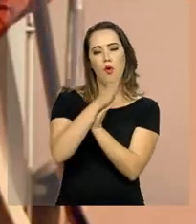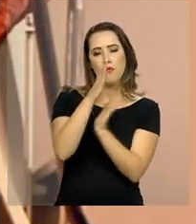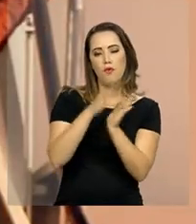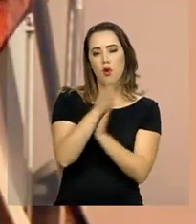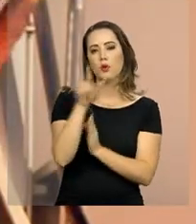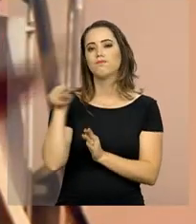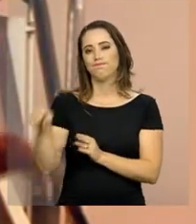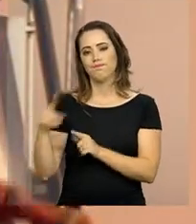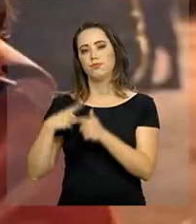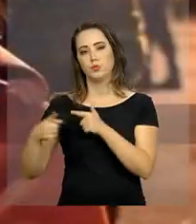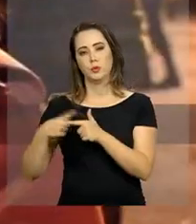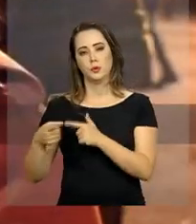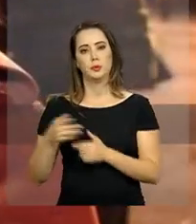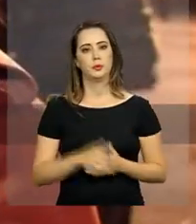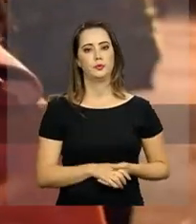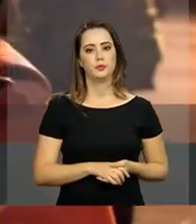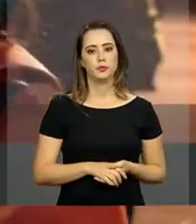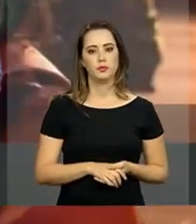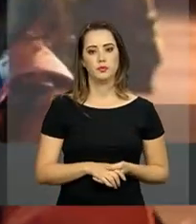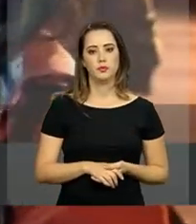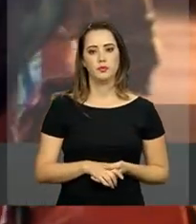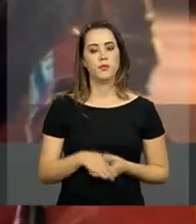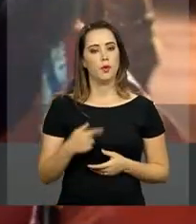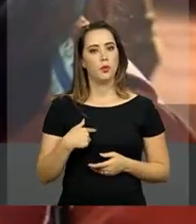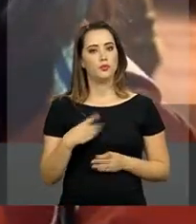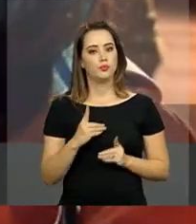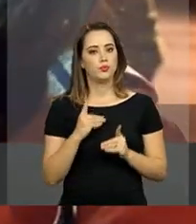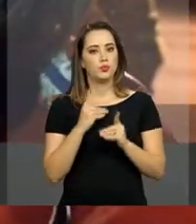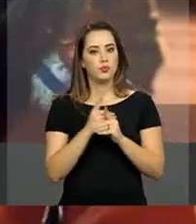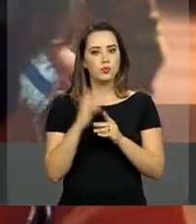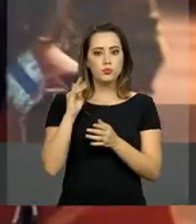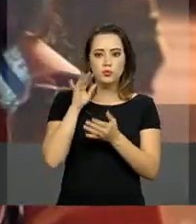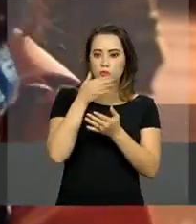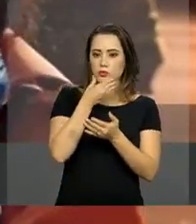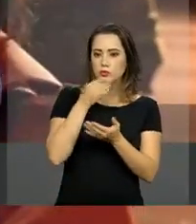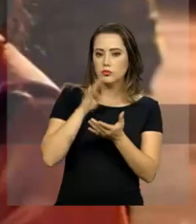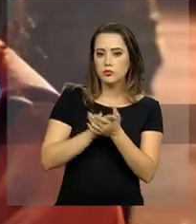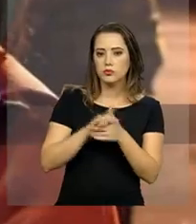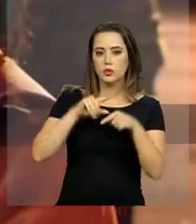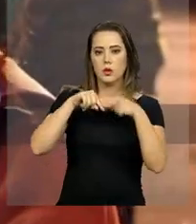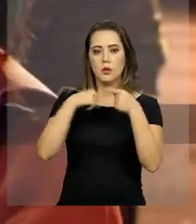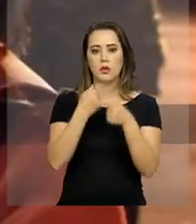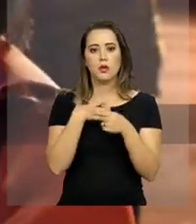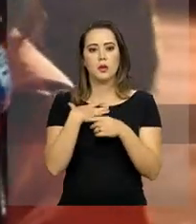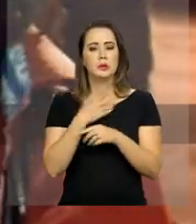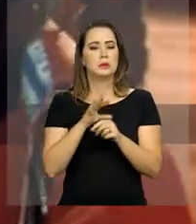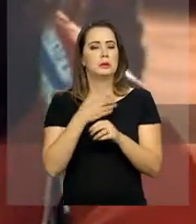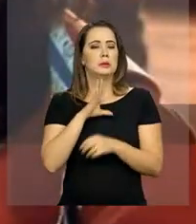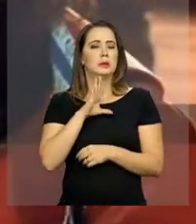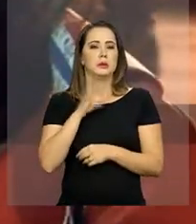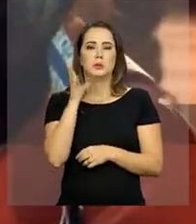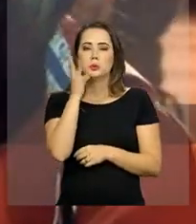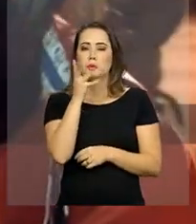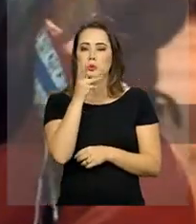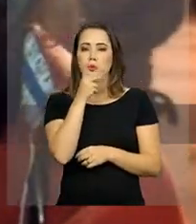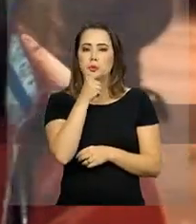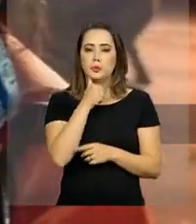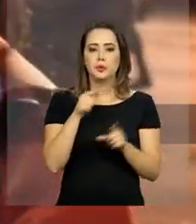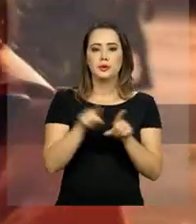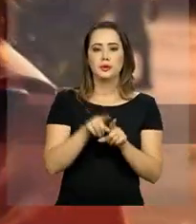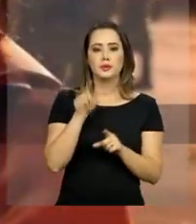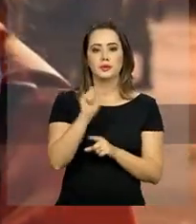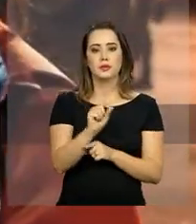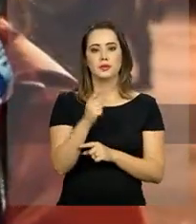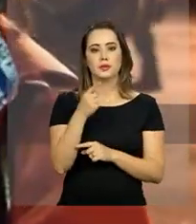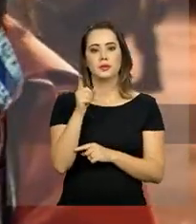no país vizinho. Vengo a reencontrar-me com meu esposo depois de tanto tempo, sem uns meses sem vê-lo,